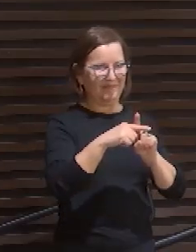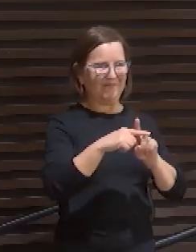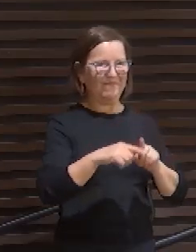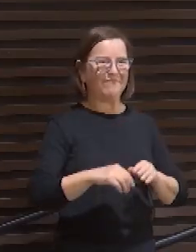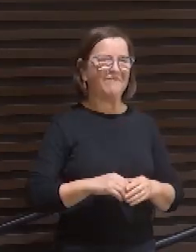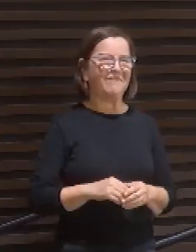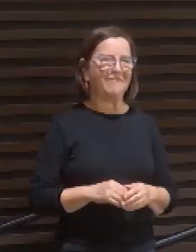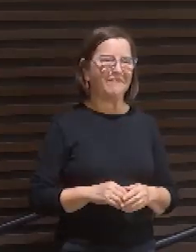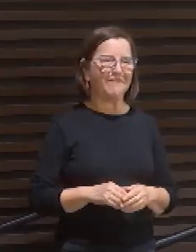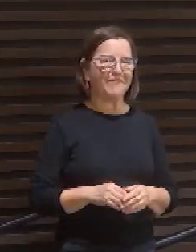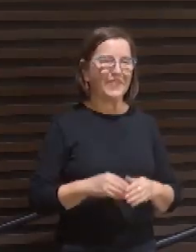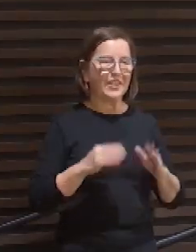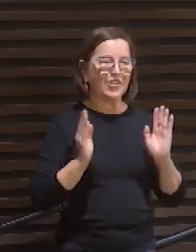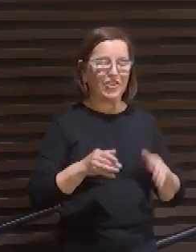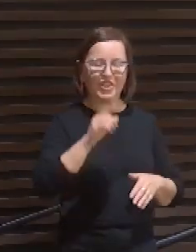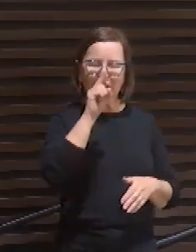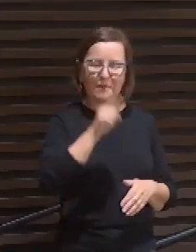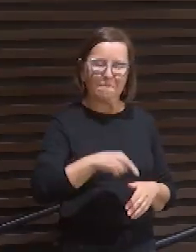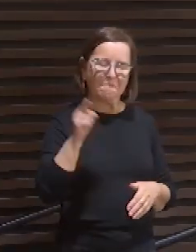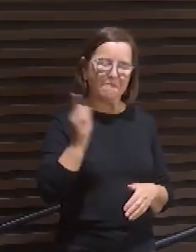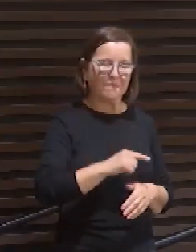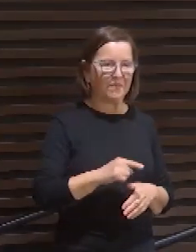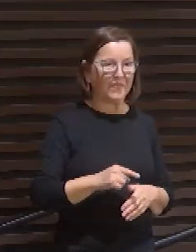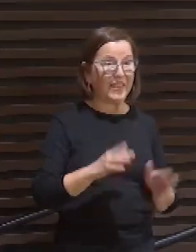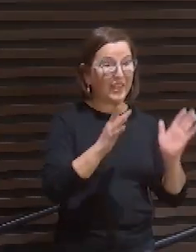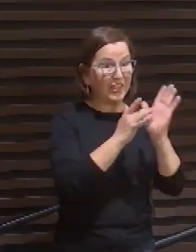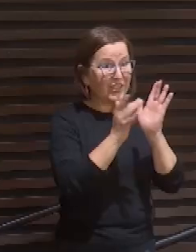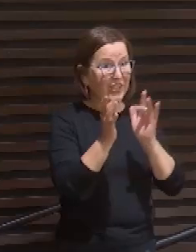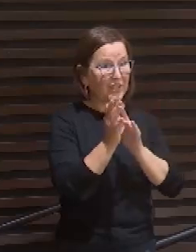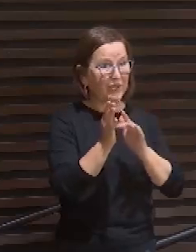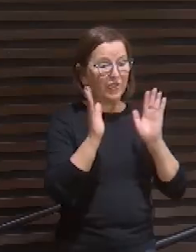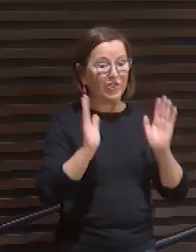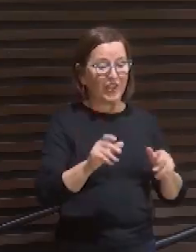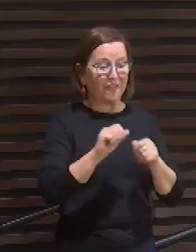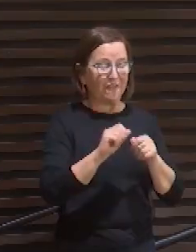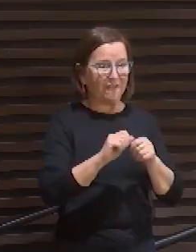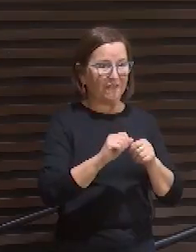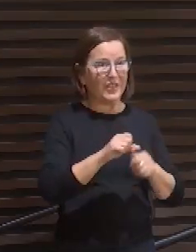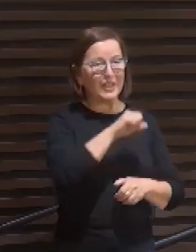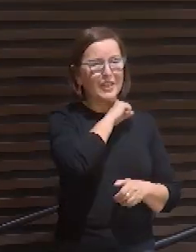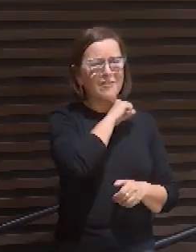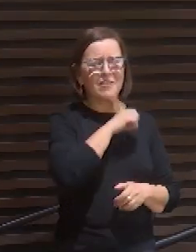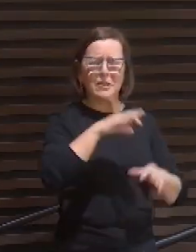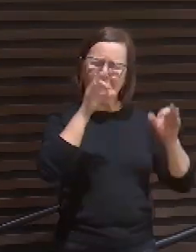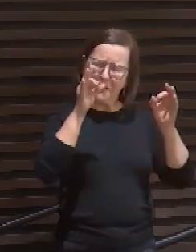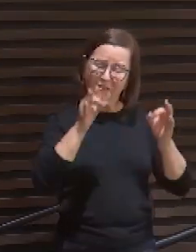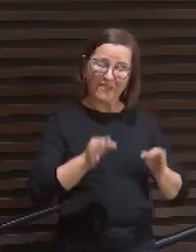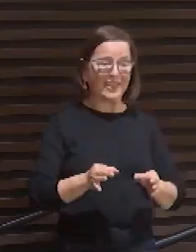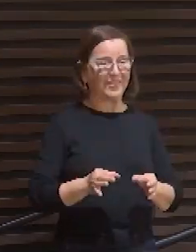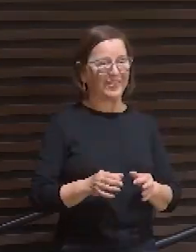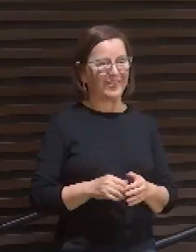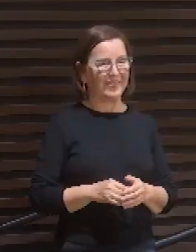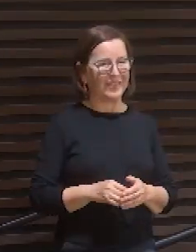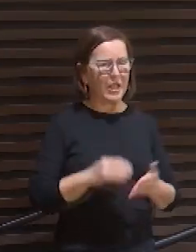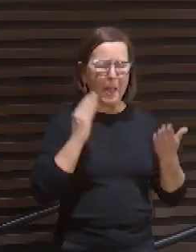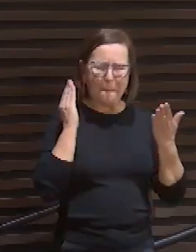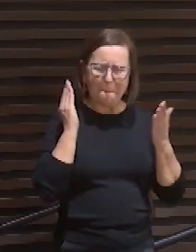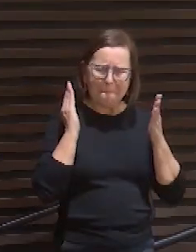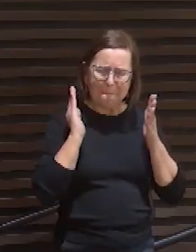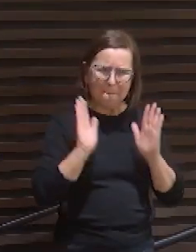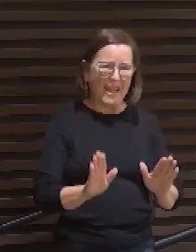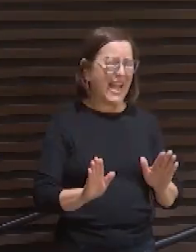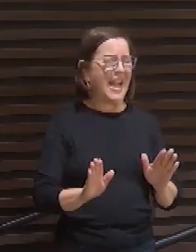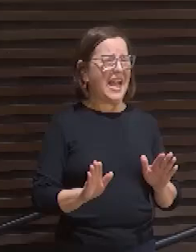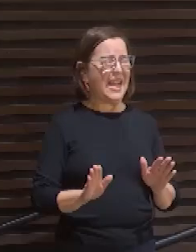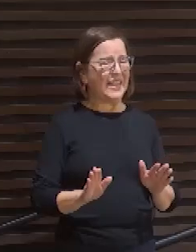Está desfeito. Jesus Cristo tem um sacrifício perfeito, meu povo. Para com